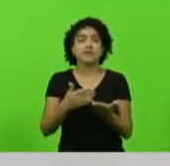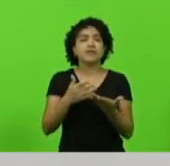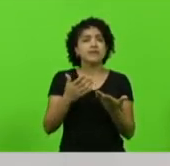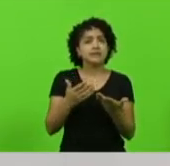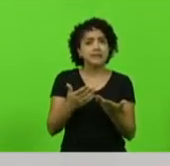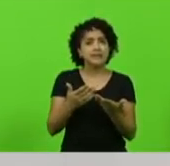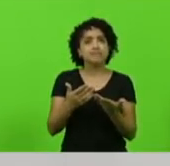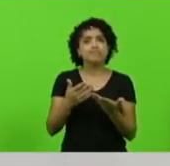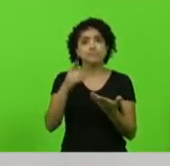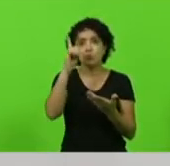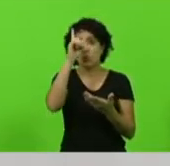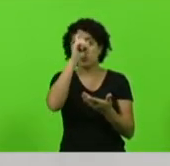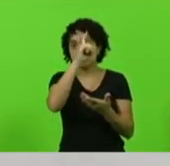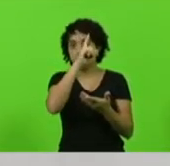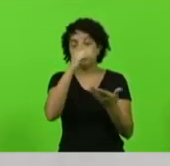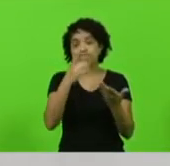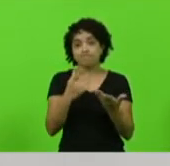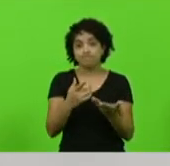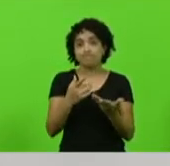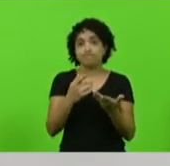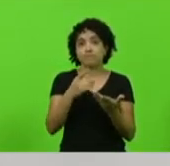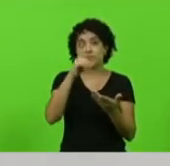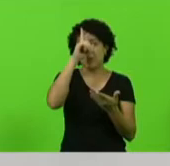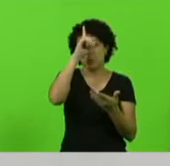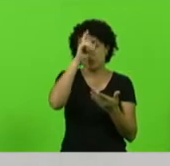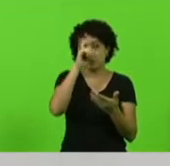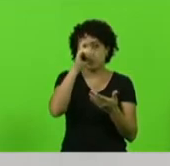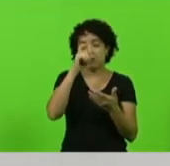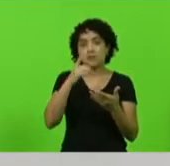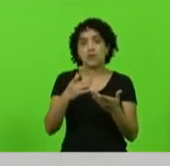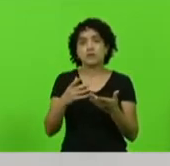conseguem fazer transplantes de fígado.